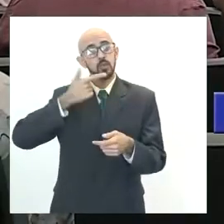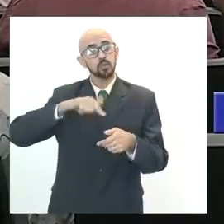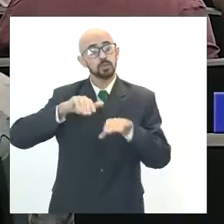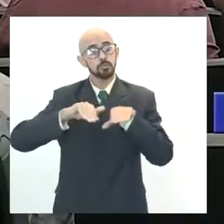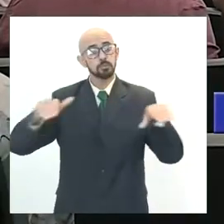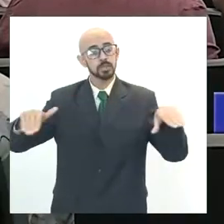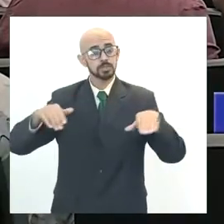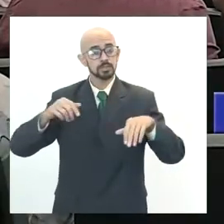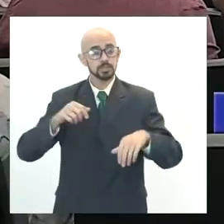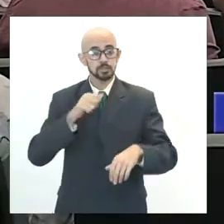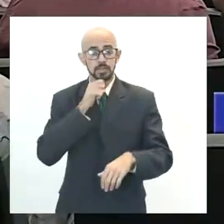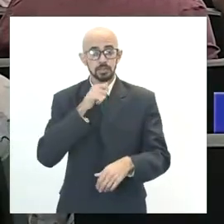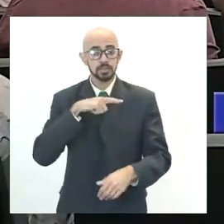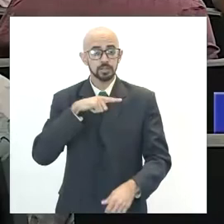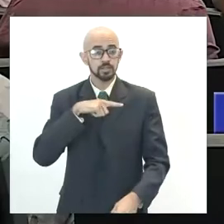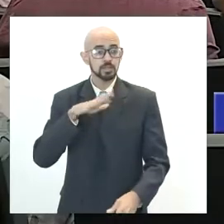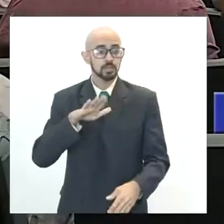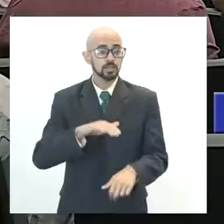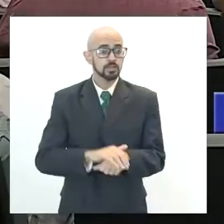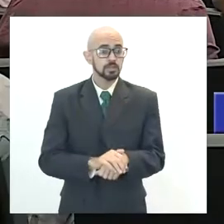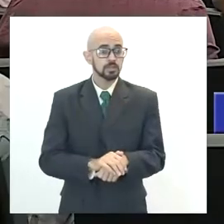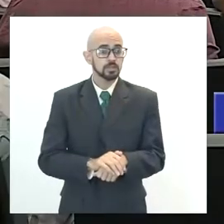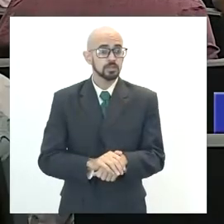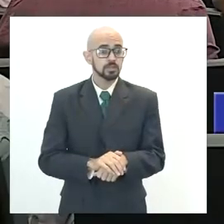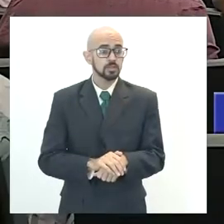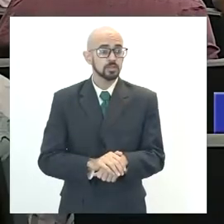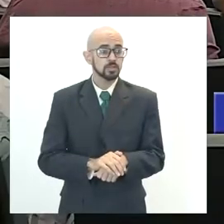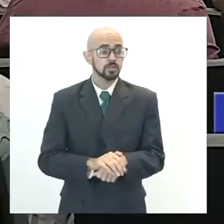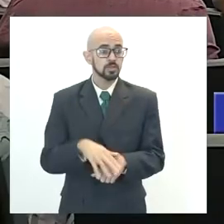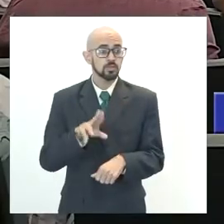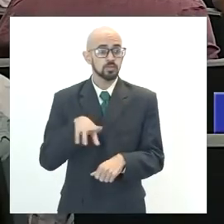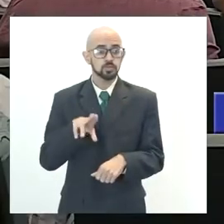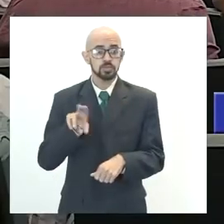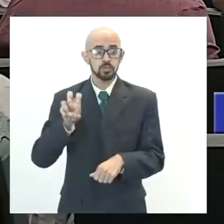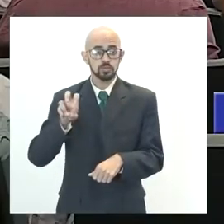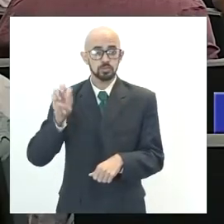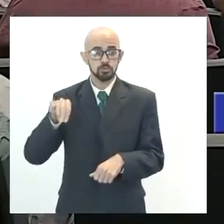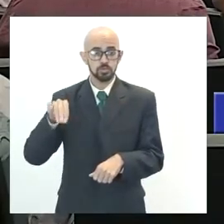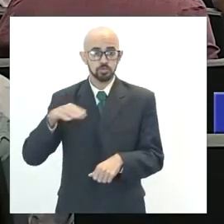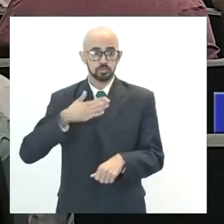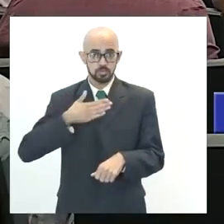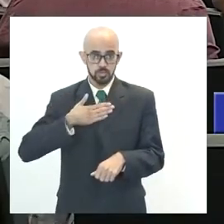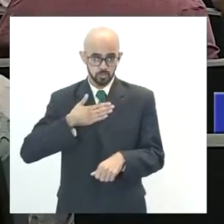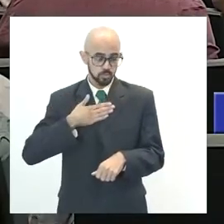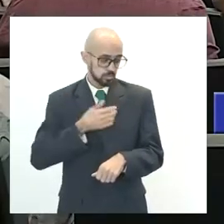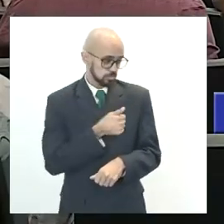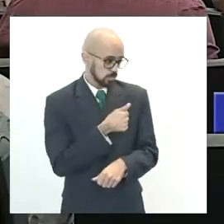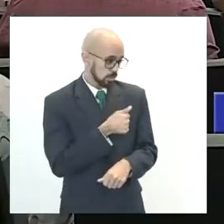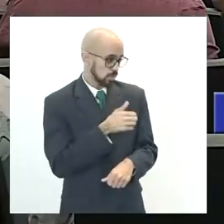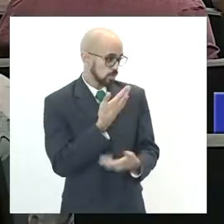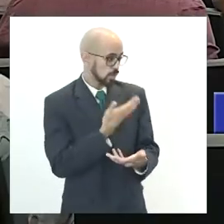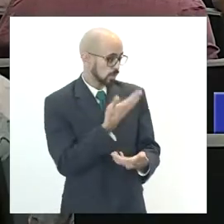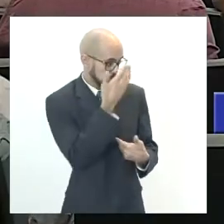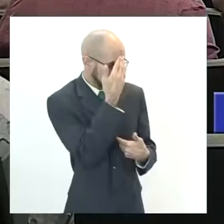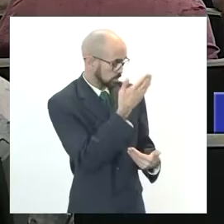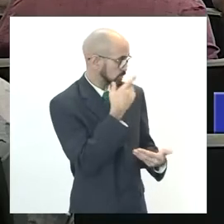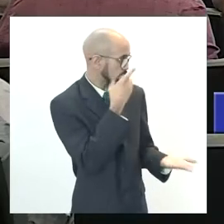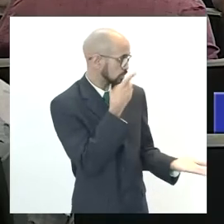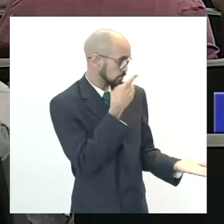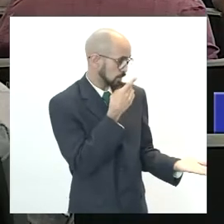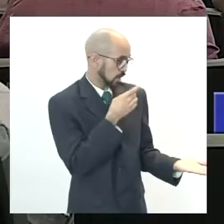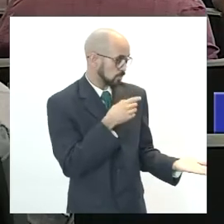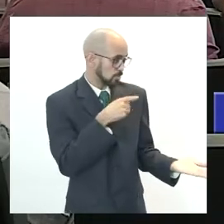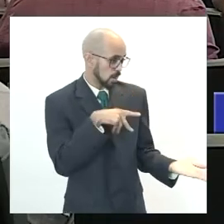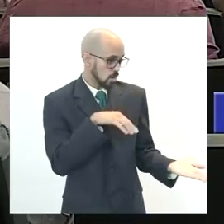favor também com a sua objetividade e vou usar meus tios meia-noite Tá bom eu quero agradecer o Doutor Paulo e